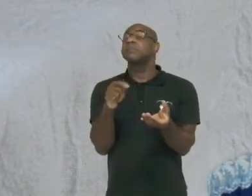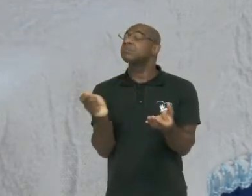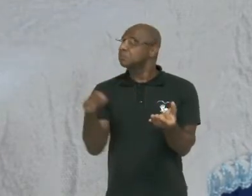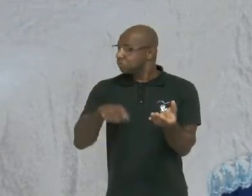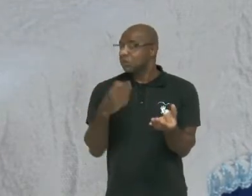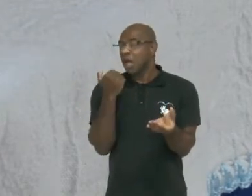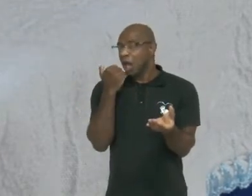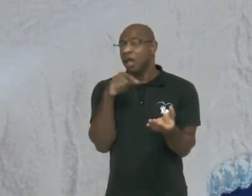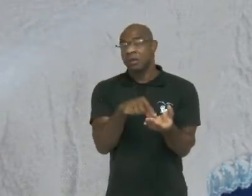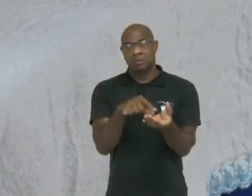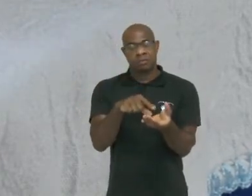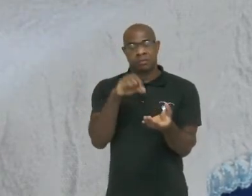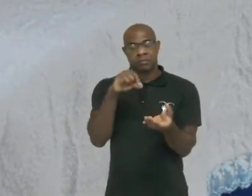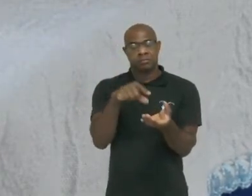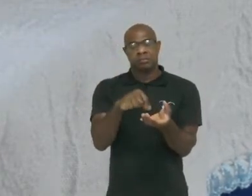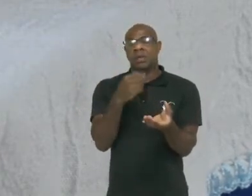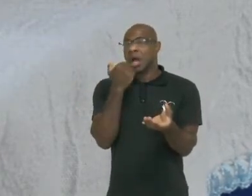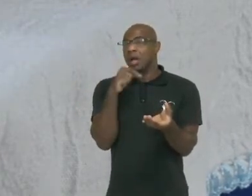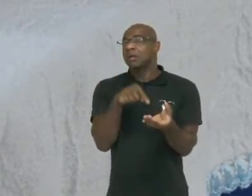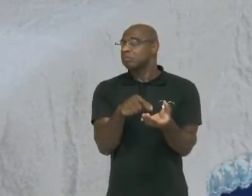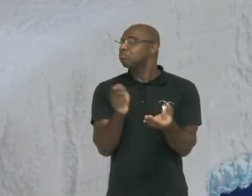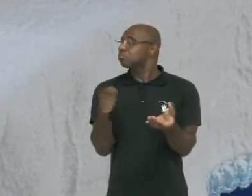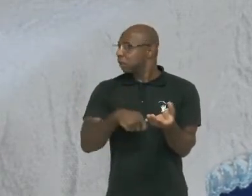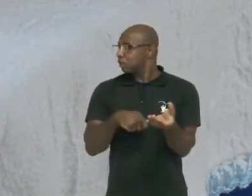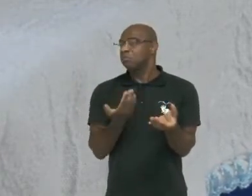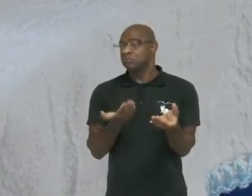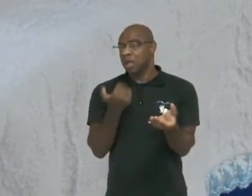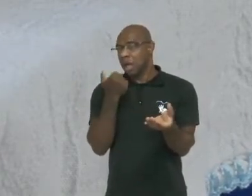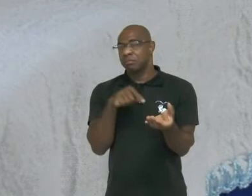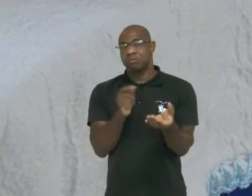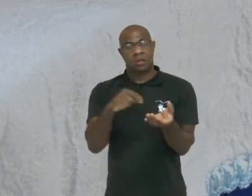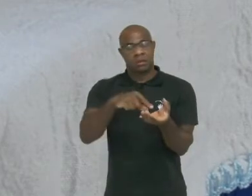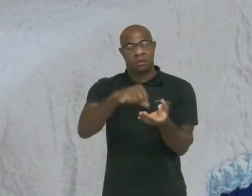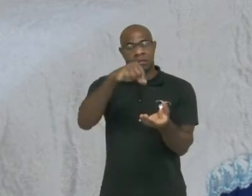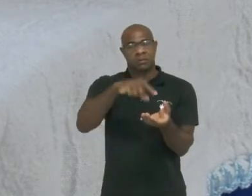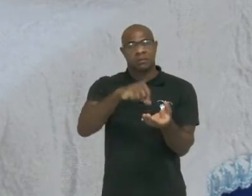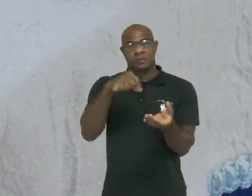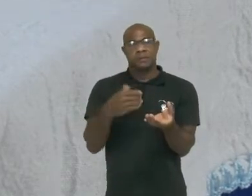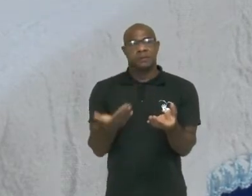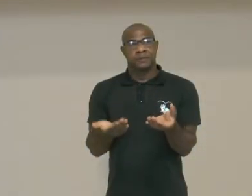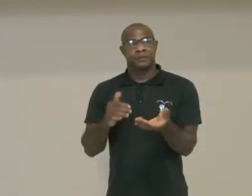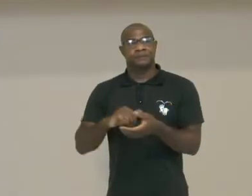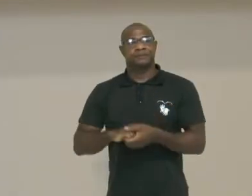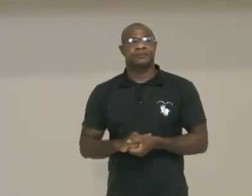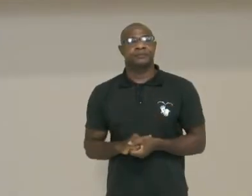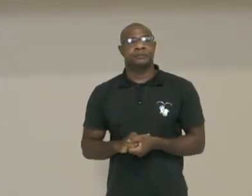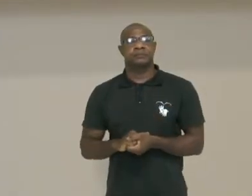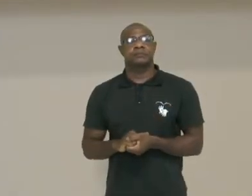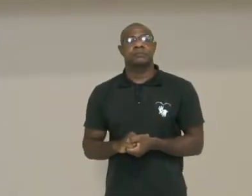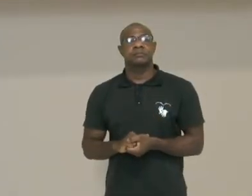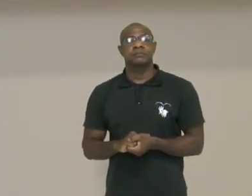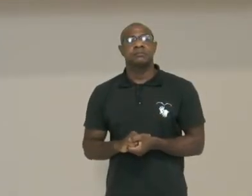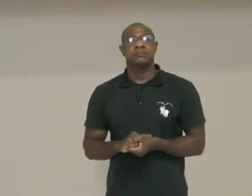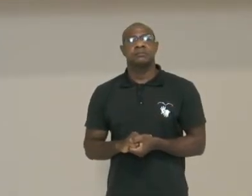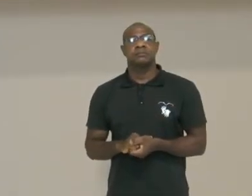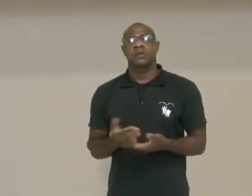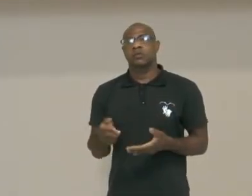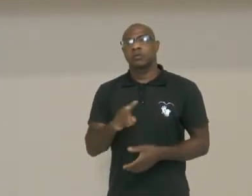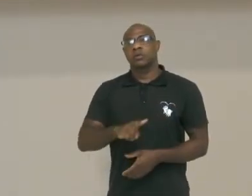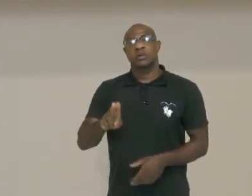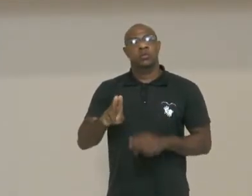adaptado para esse tipo de alimentação. Pois muito bem. Vamos utilizar